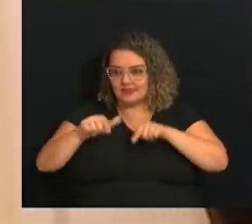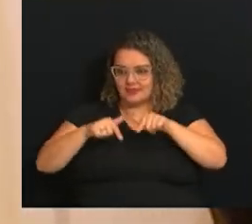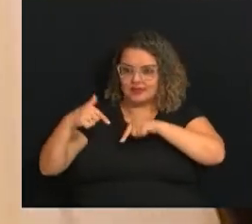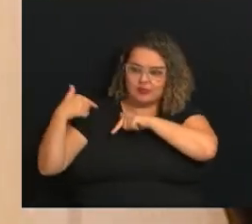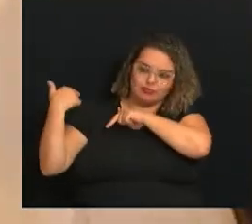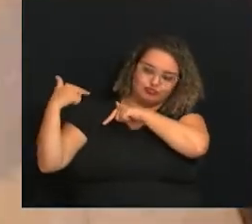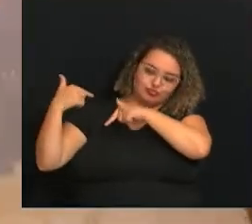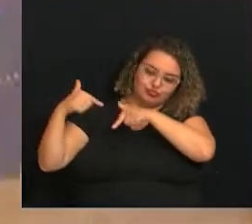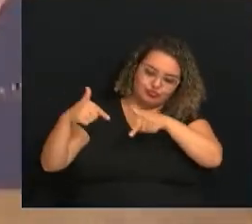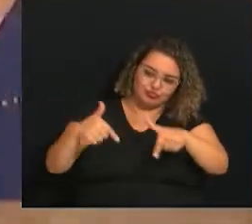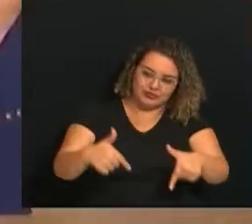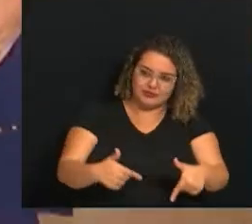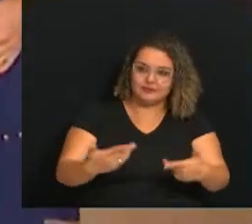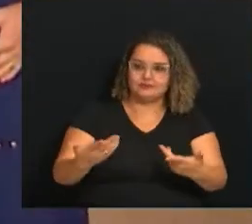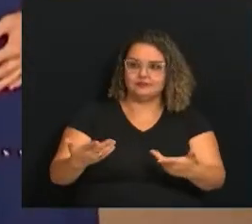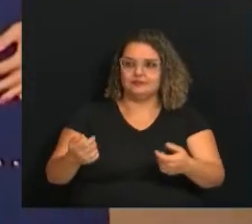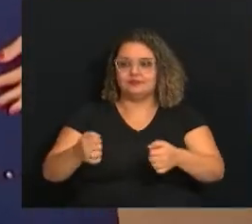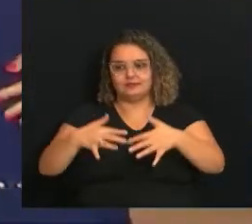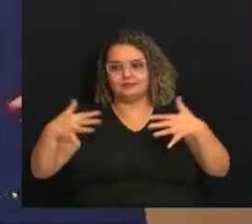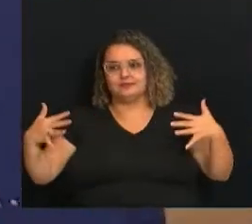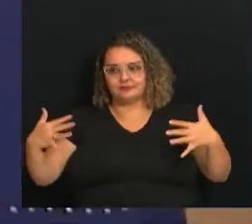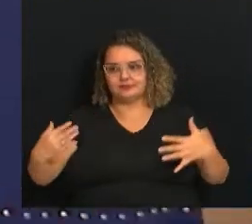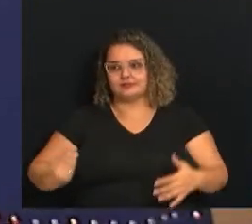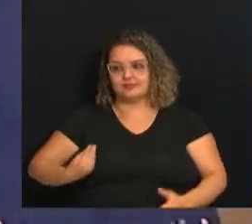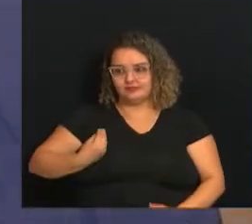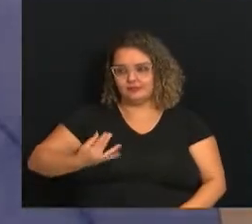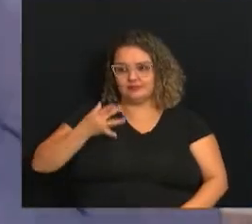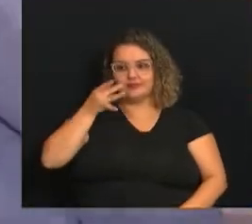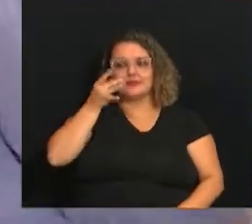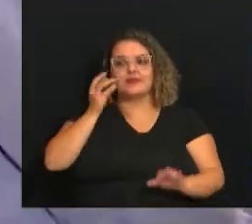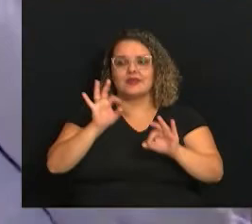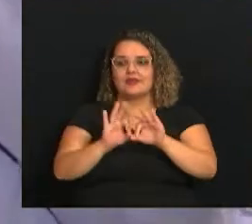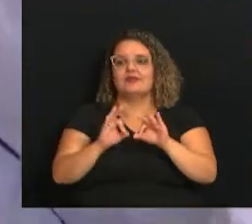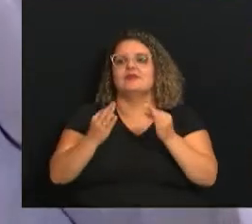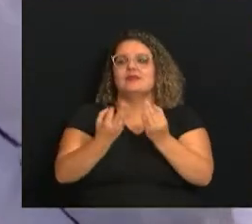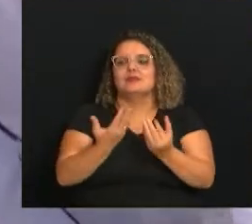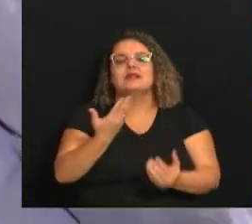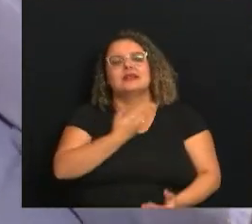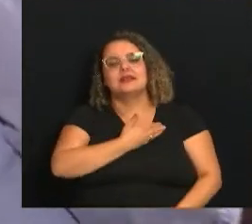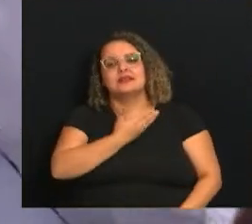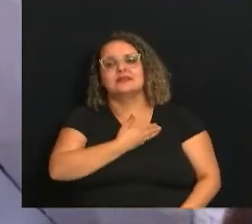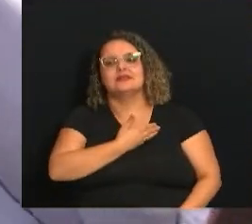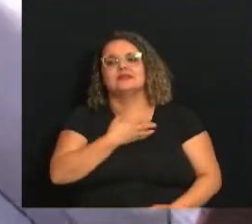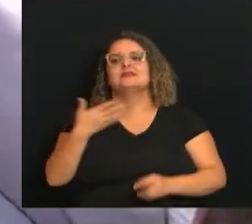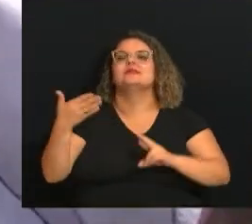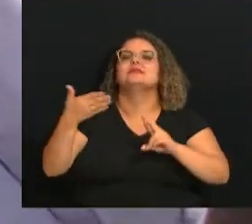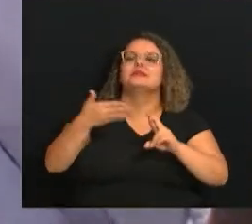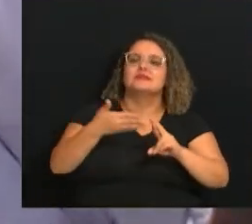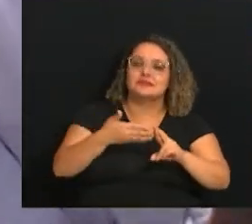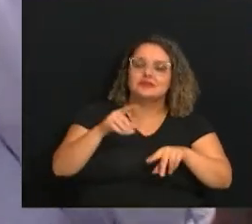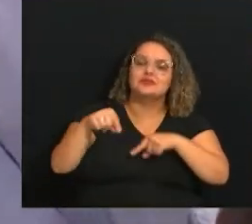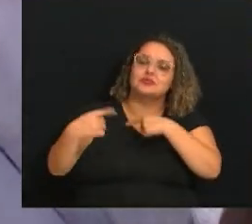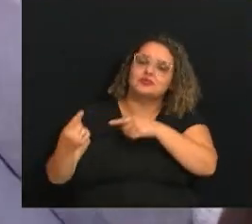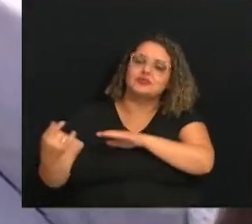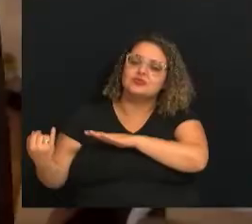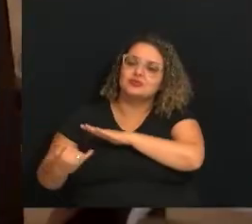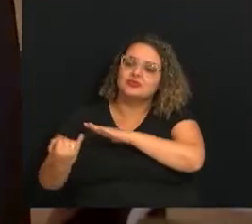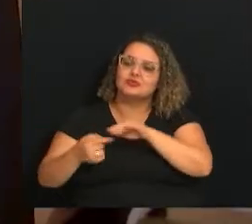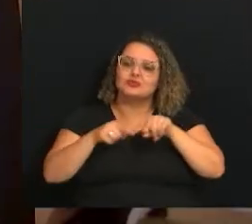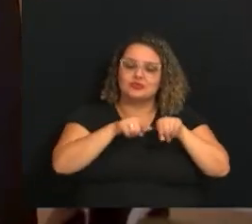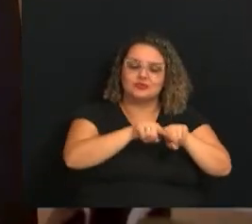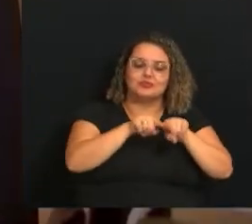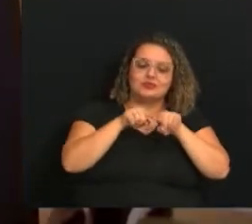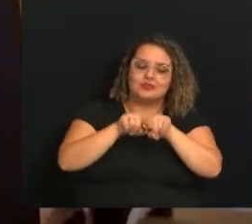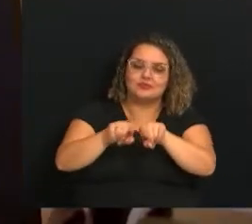esses anos. Na plateia, a presença de familiares, amigos e representantes de outras ONGs parceiras. Eu